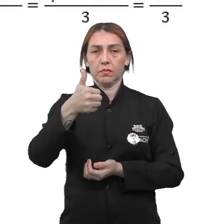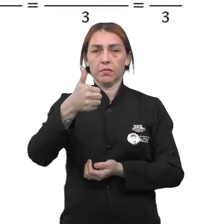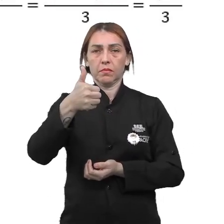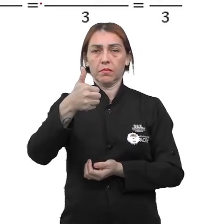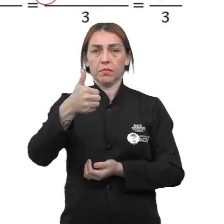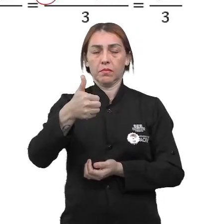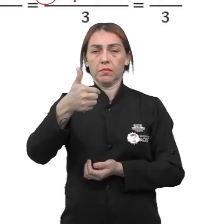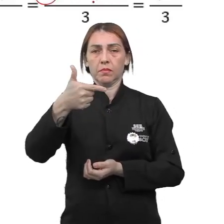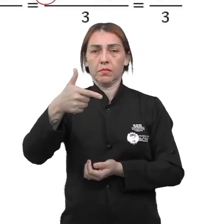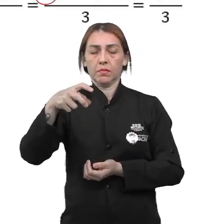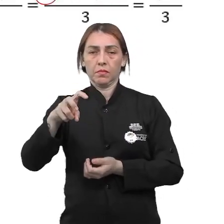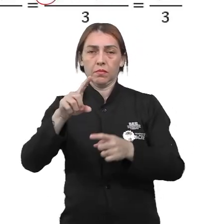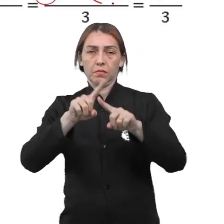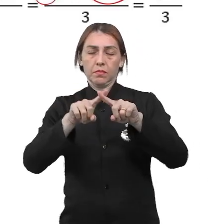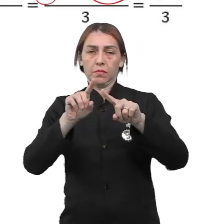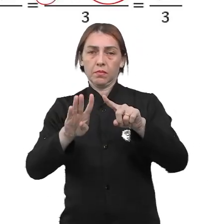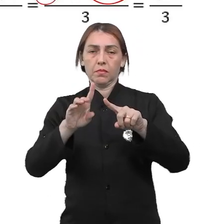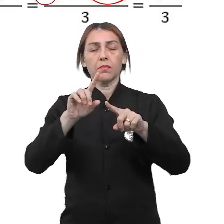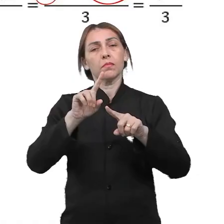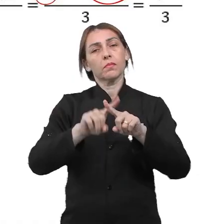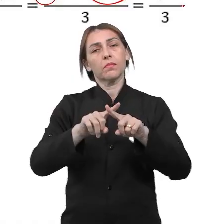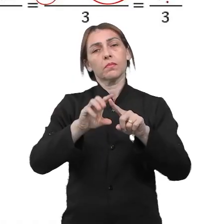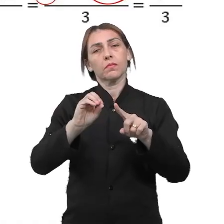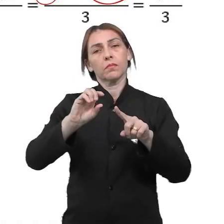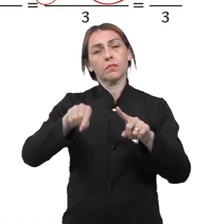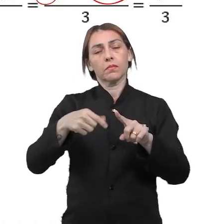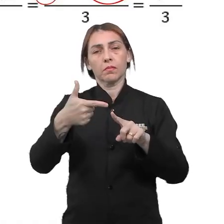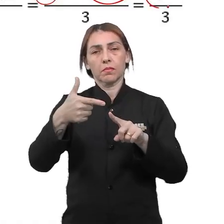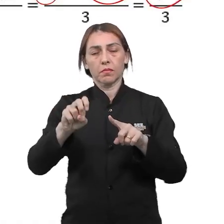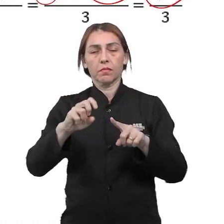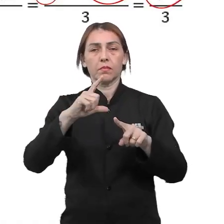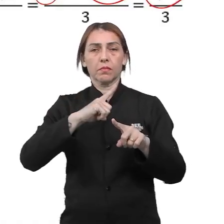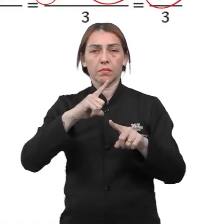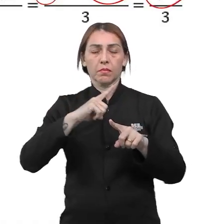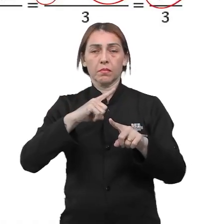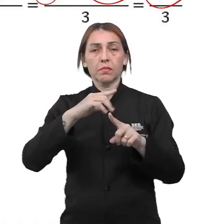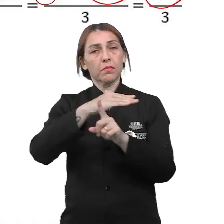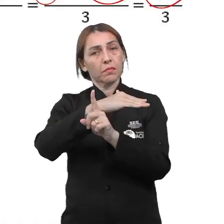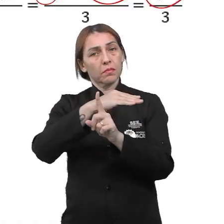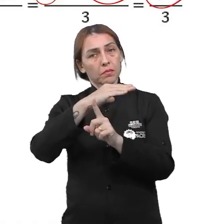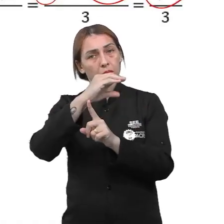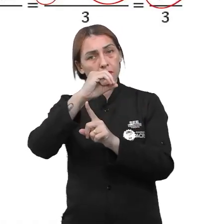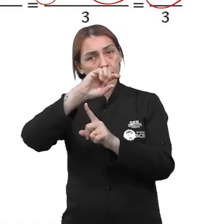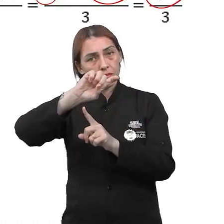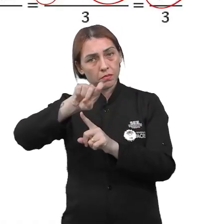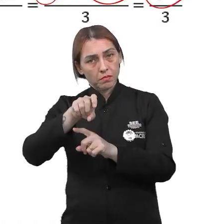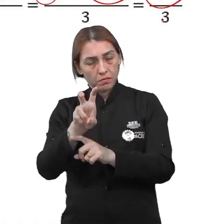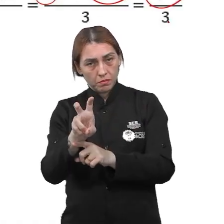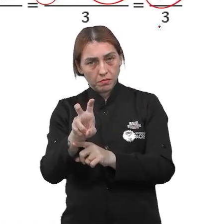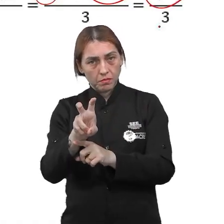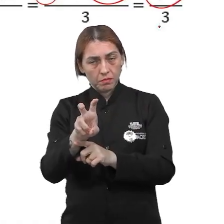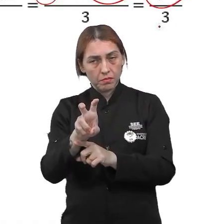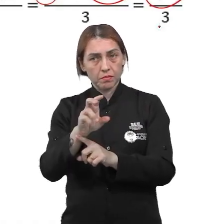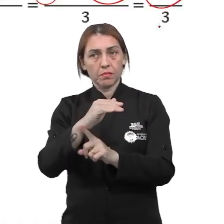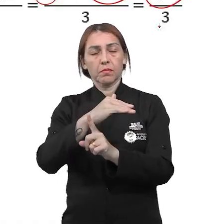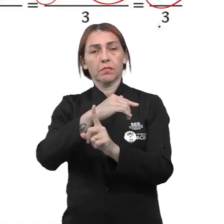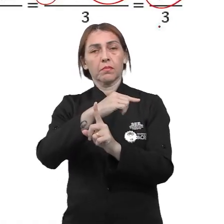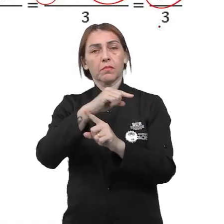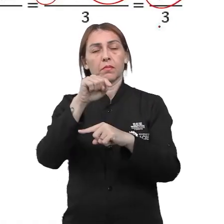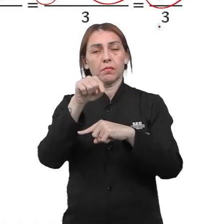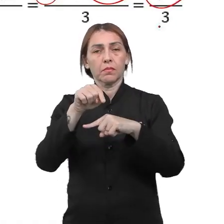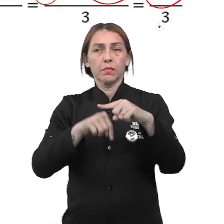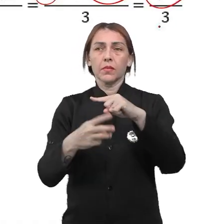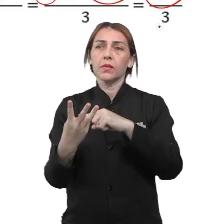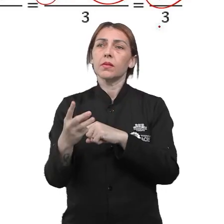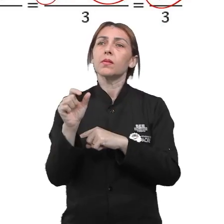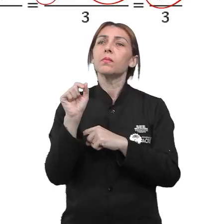0,125. Multiplica-se 4 vezes 0,25, eu vou obter meio, tá bom? Tudo bem? Meio dividido por 3. Professor, o que